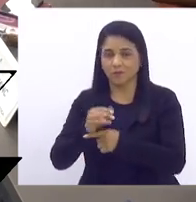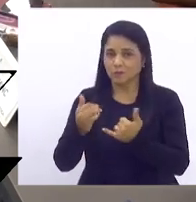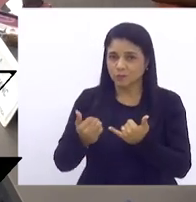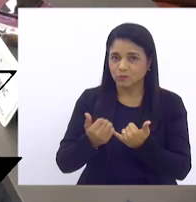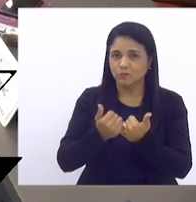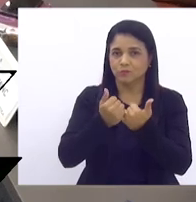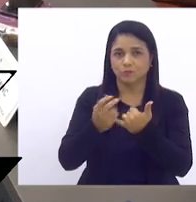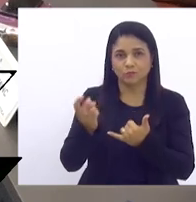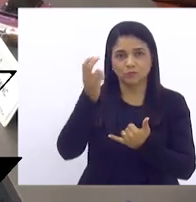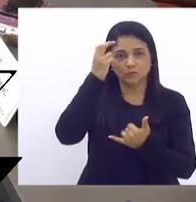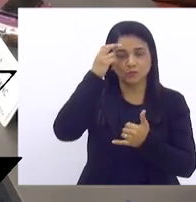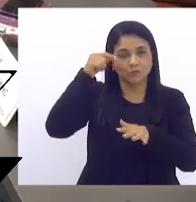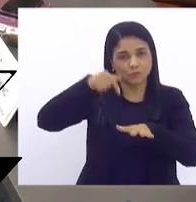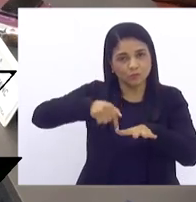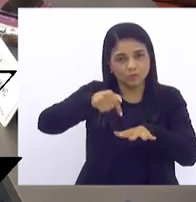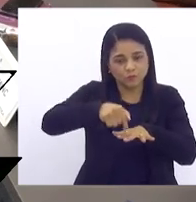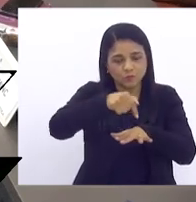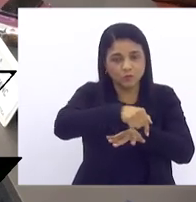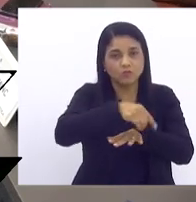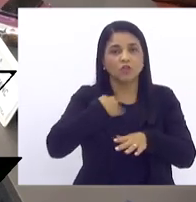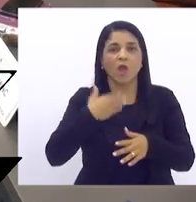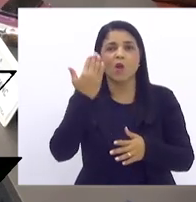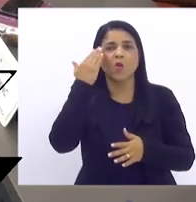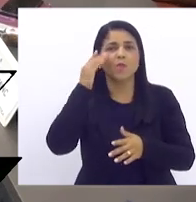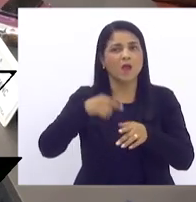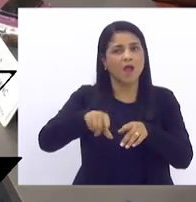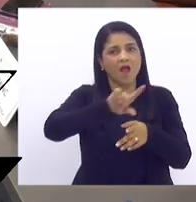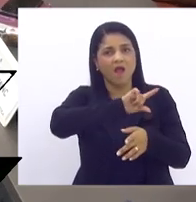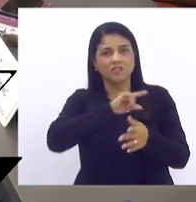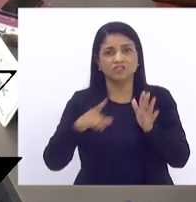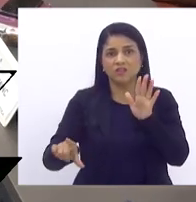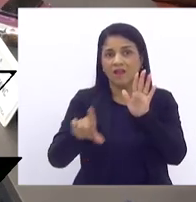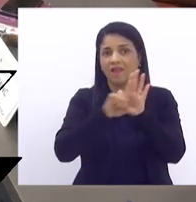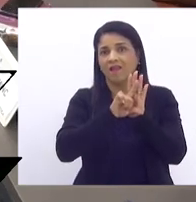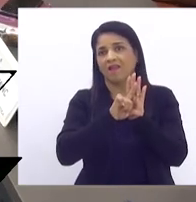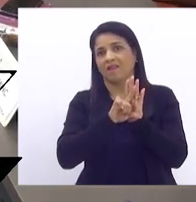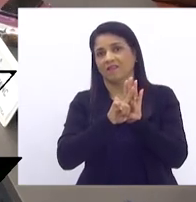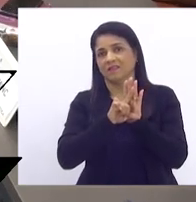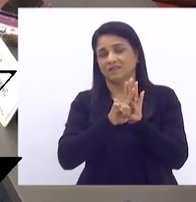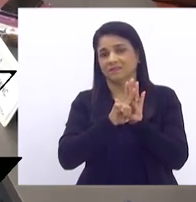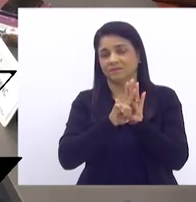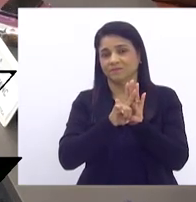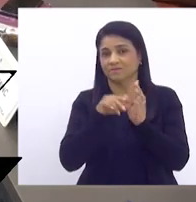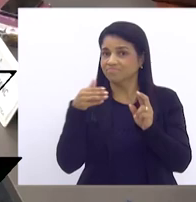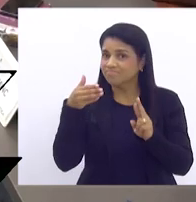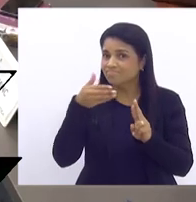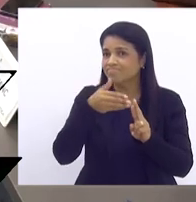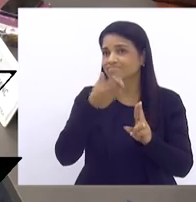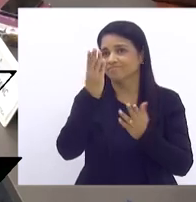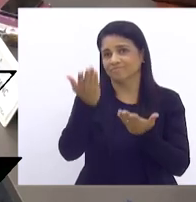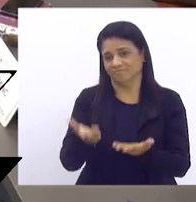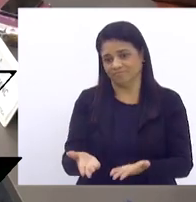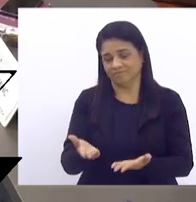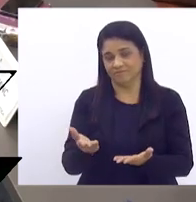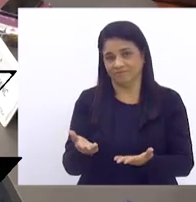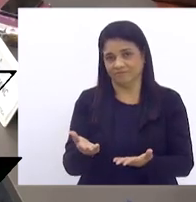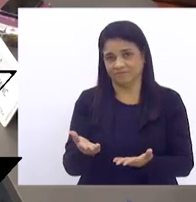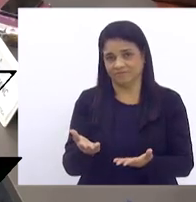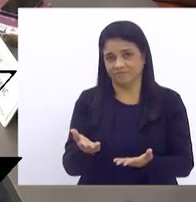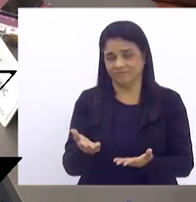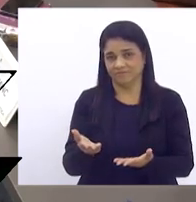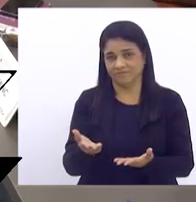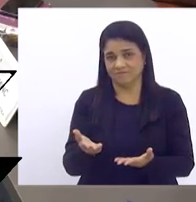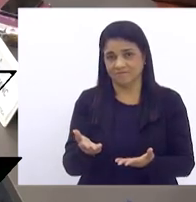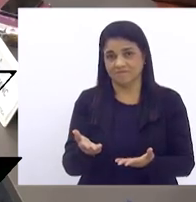quilombos, que a gente já compreende que havia sido contemplada por legislação anterior a que o senhor se refere. E apenas